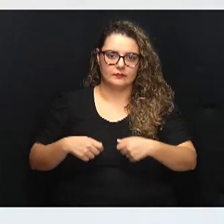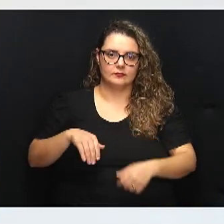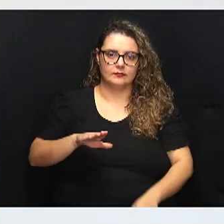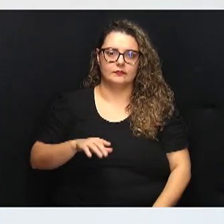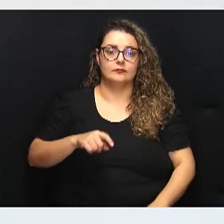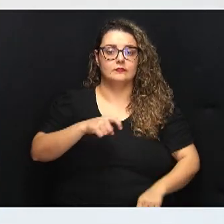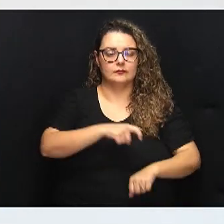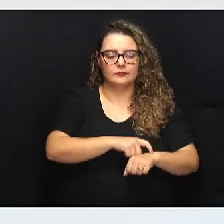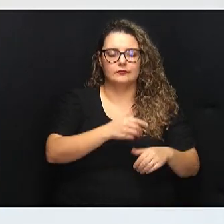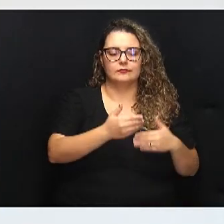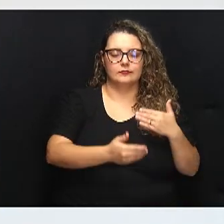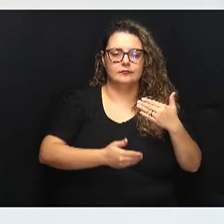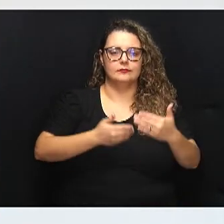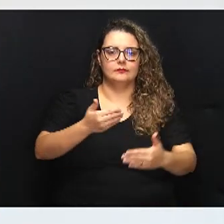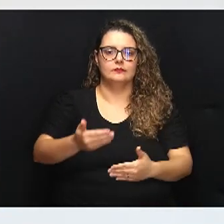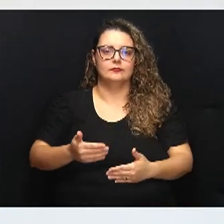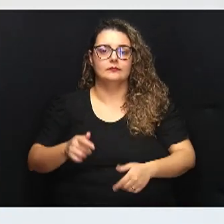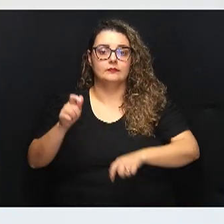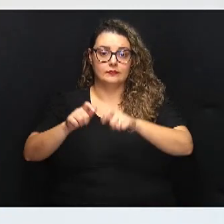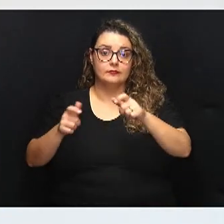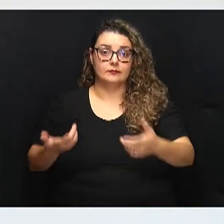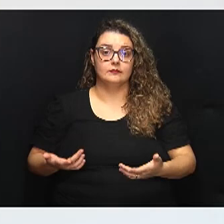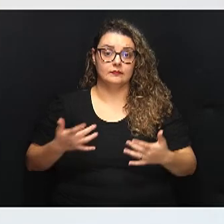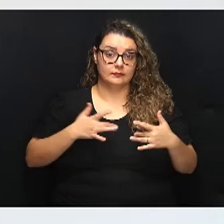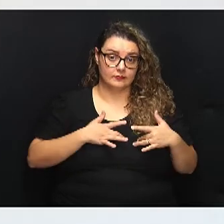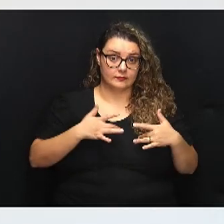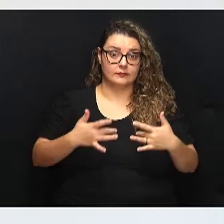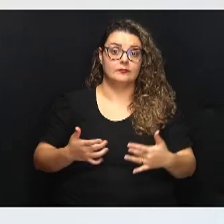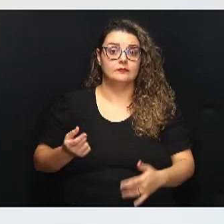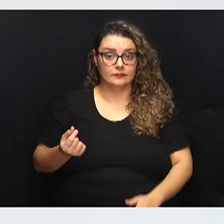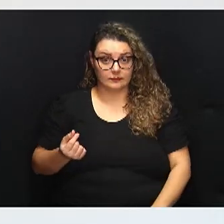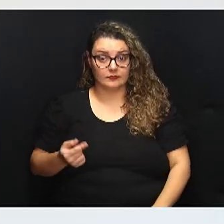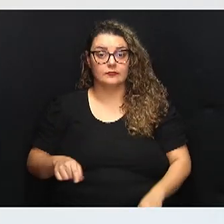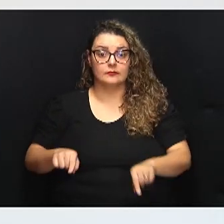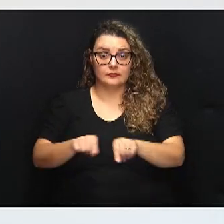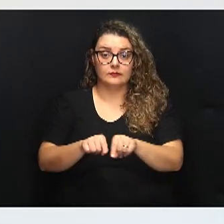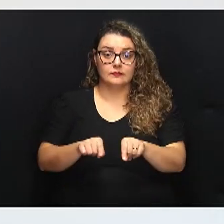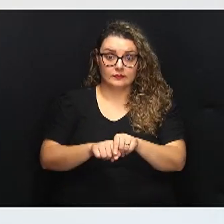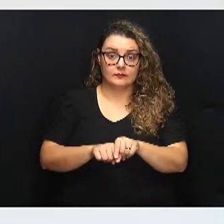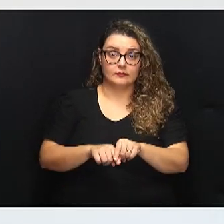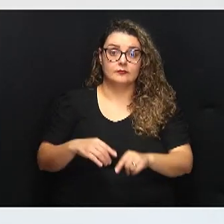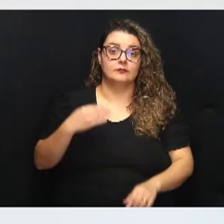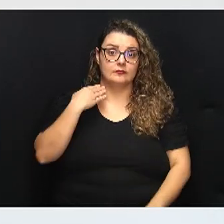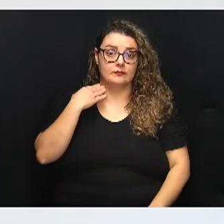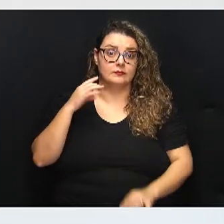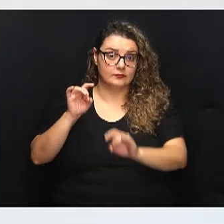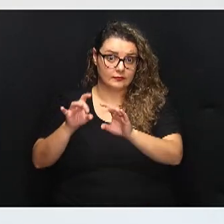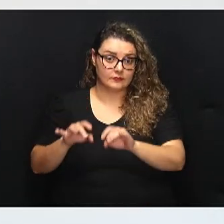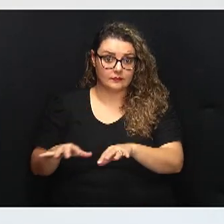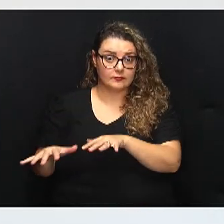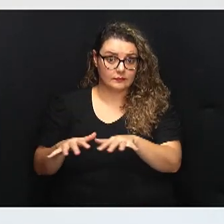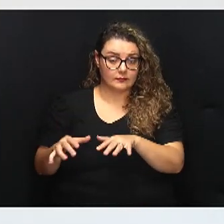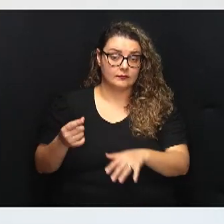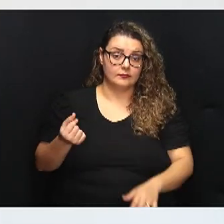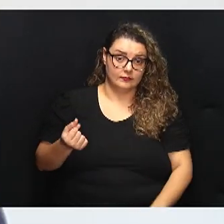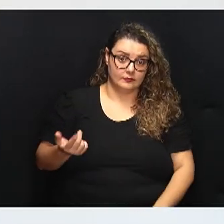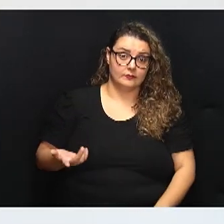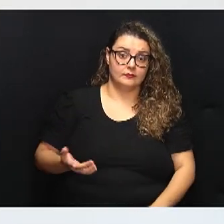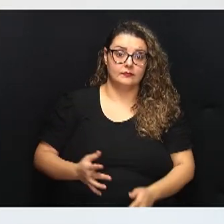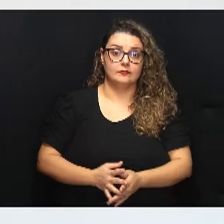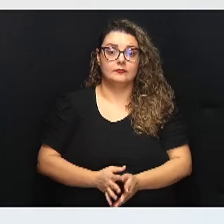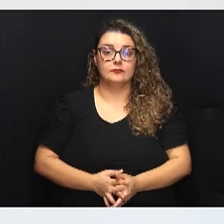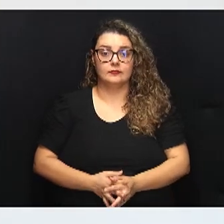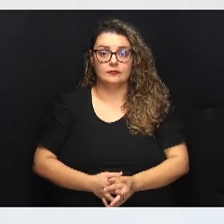em tempos, né? Como as pessoas também fazem doação em dinheiro e a gente tem uma conta específica para a movimentação desse dinheiro, né? A